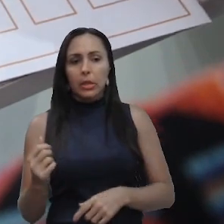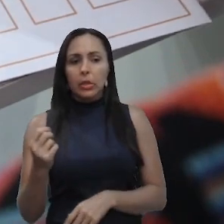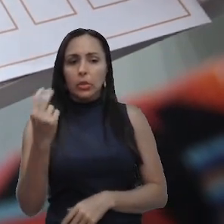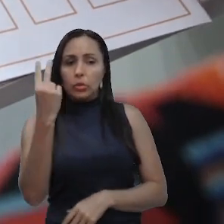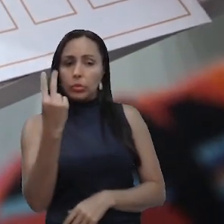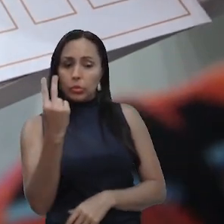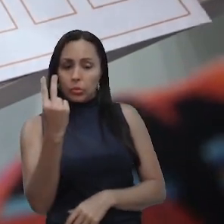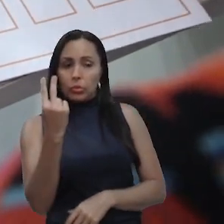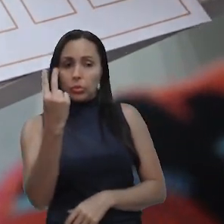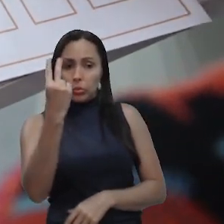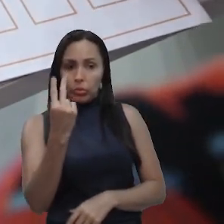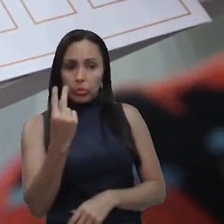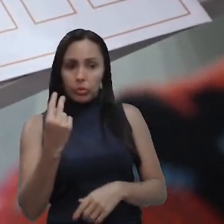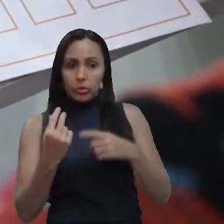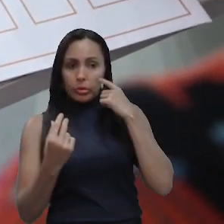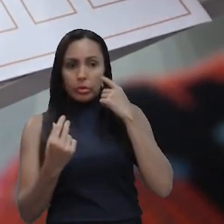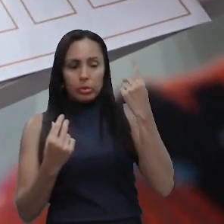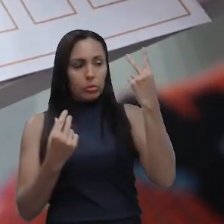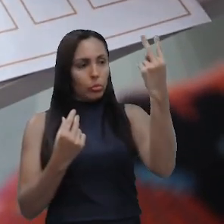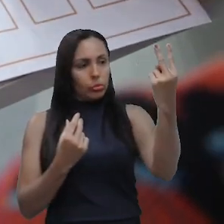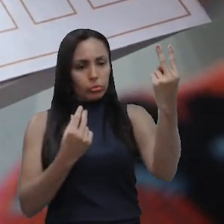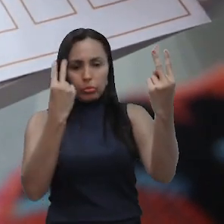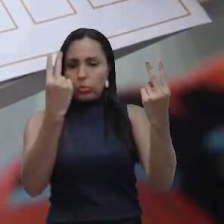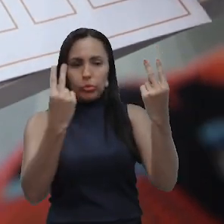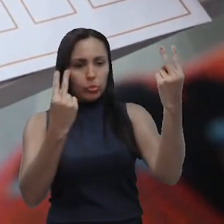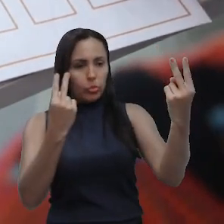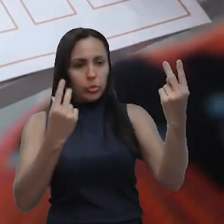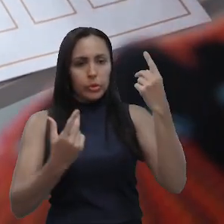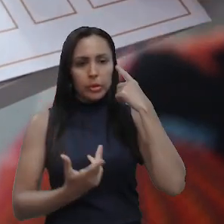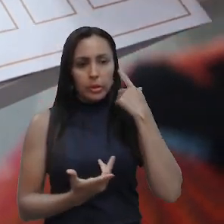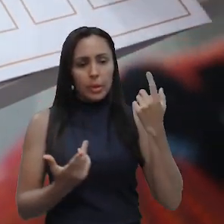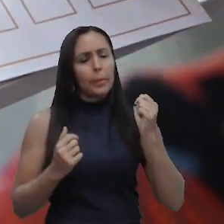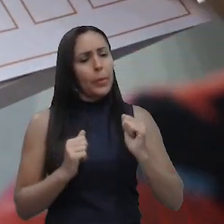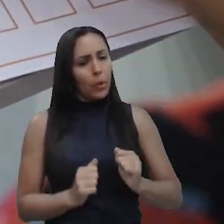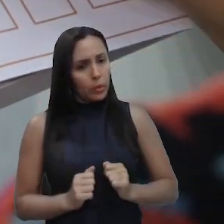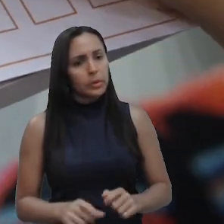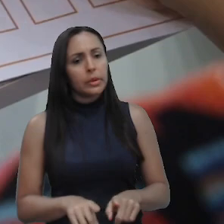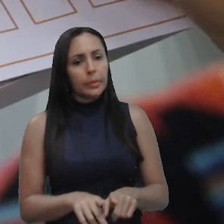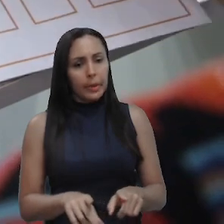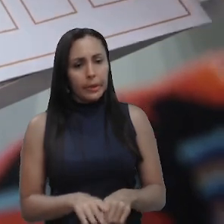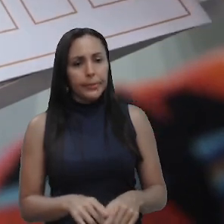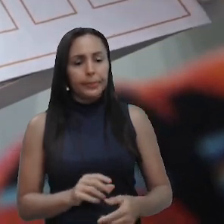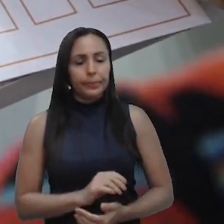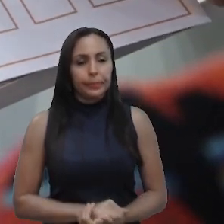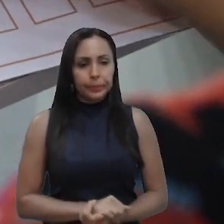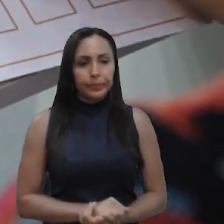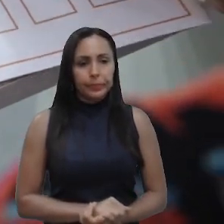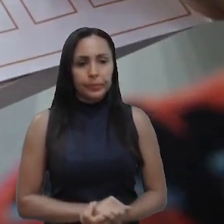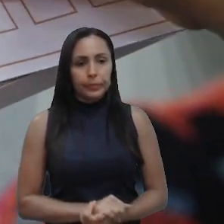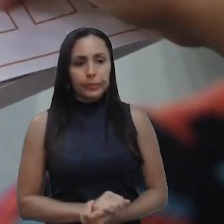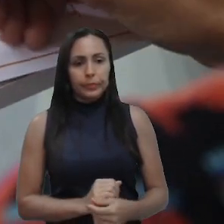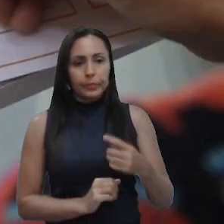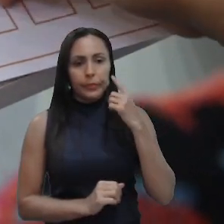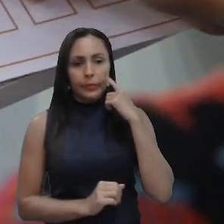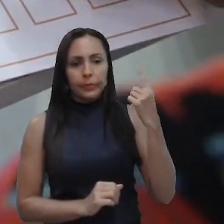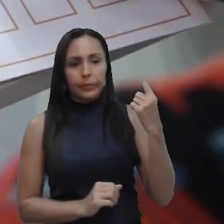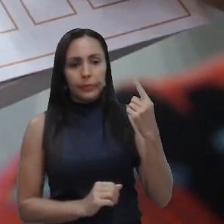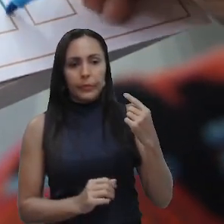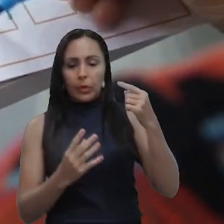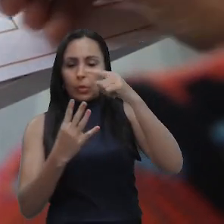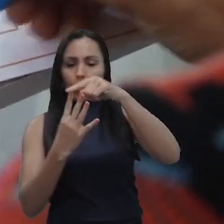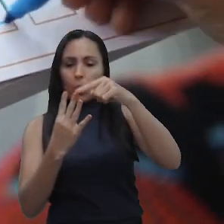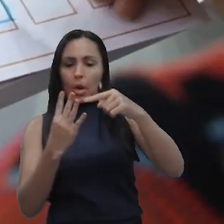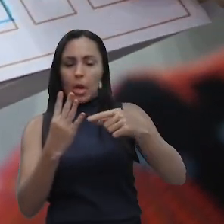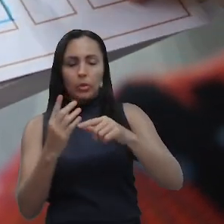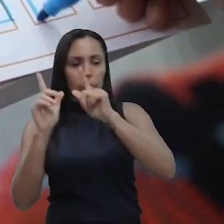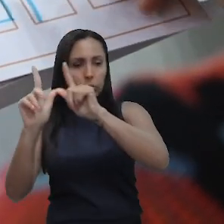2x? Claro que pode. E a gente aí tem um grid modular formado por 4 pequenos módulos,